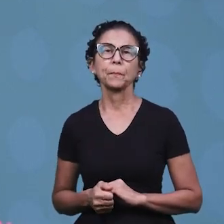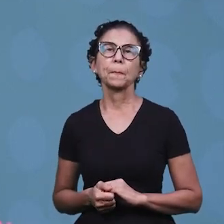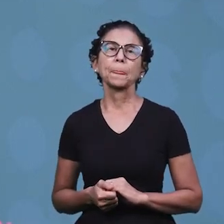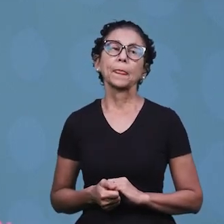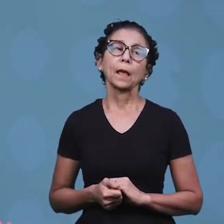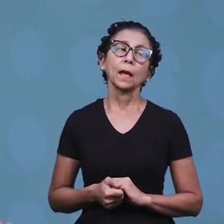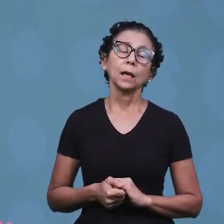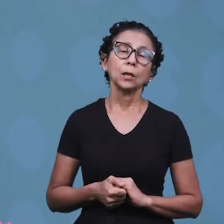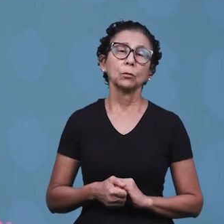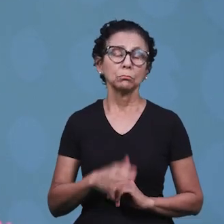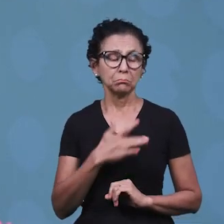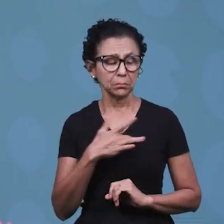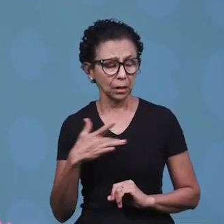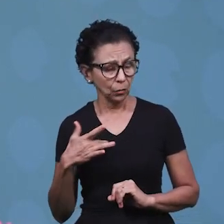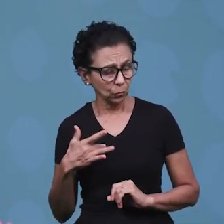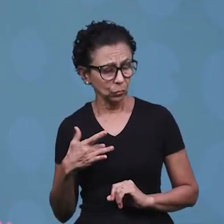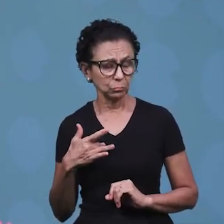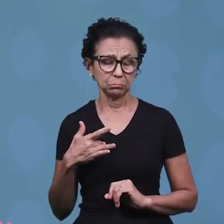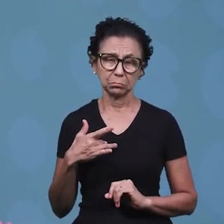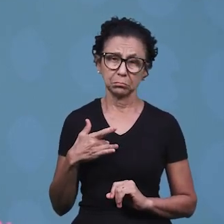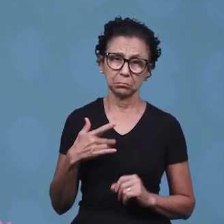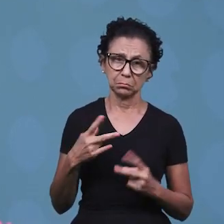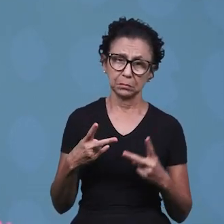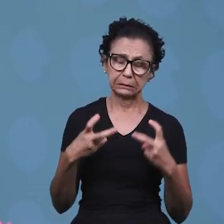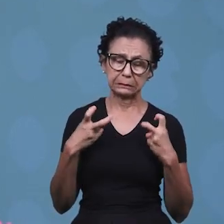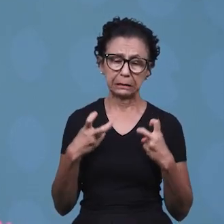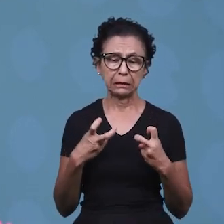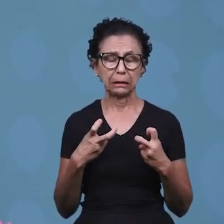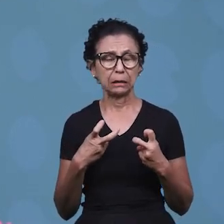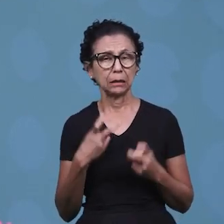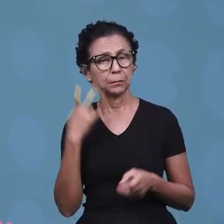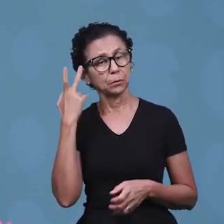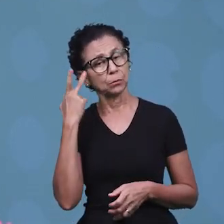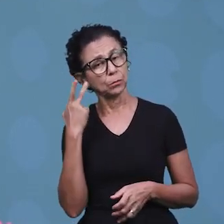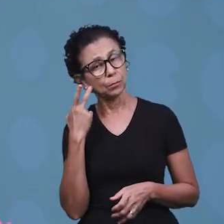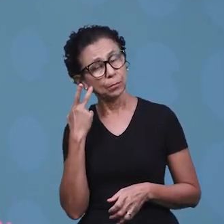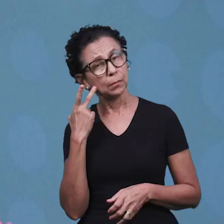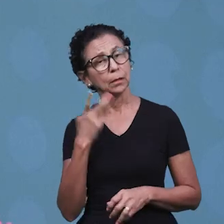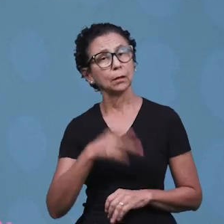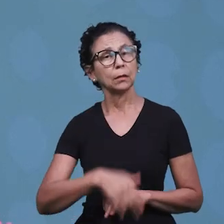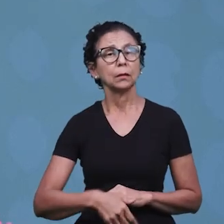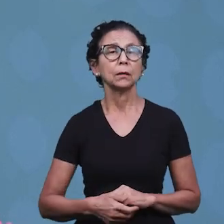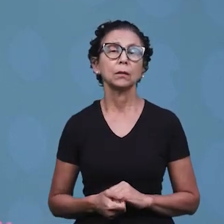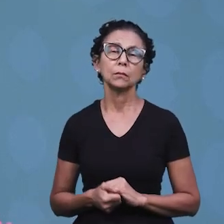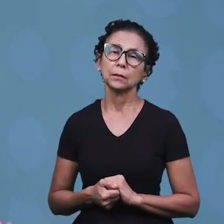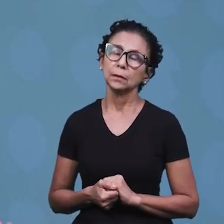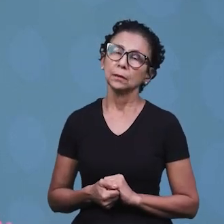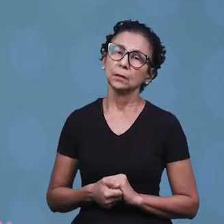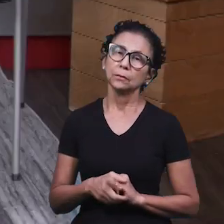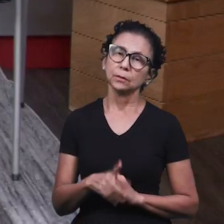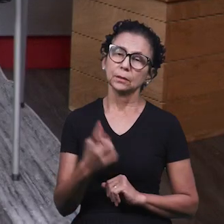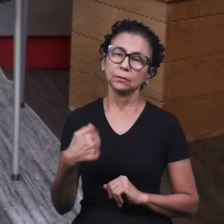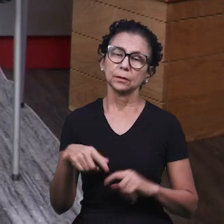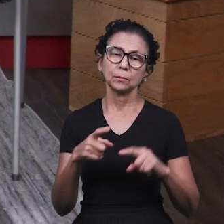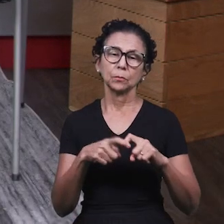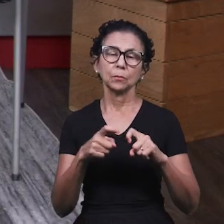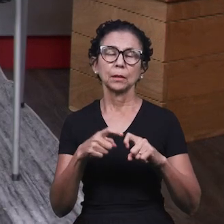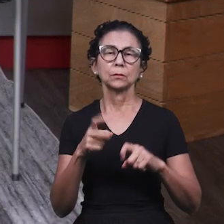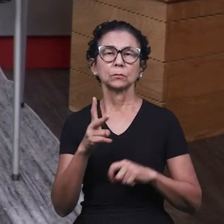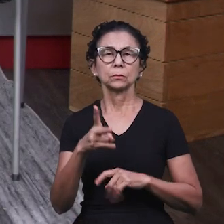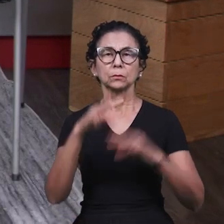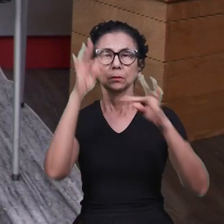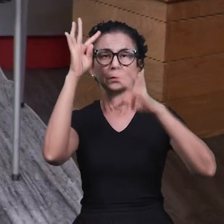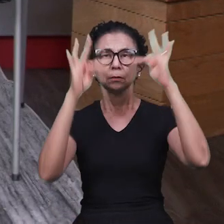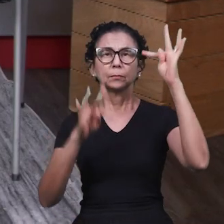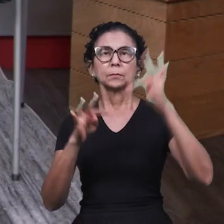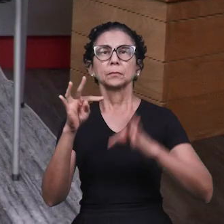melhora dos sintomas ali, a gente mantém o tratamento e vai acompanhando essa mulher ali por este período. Certo, então não é uso para o